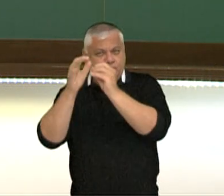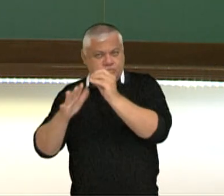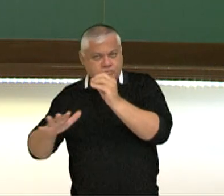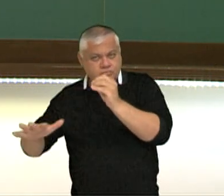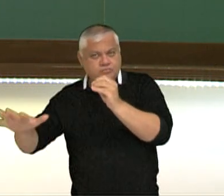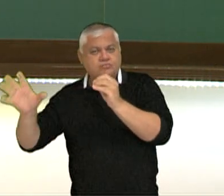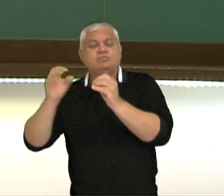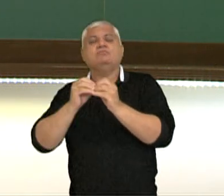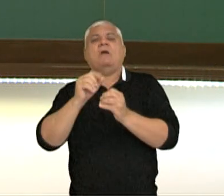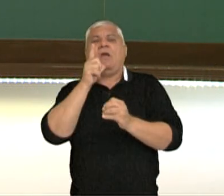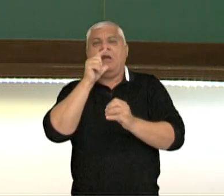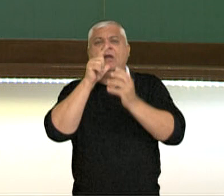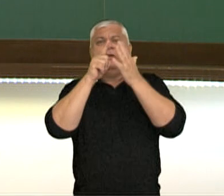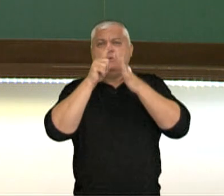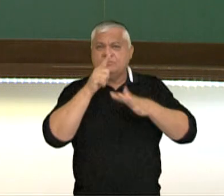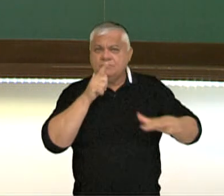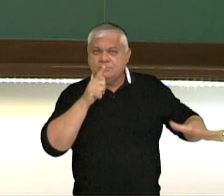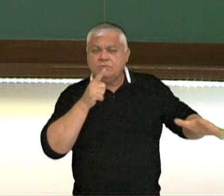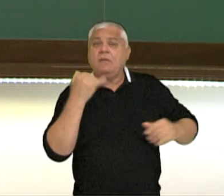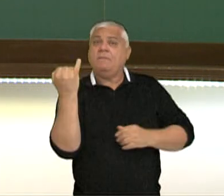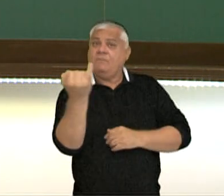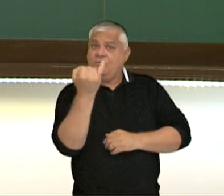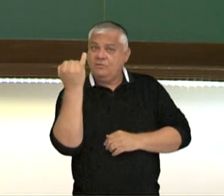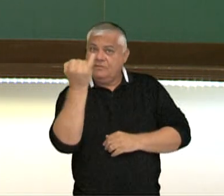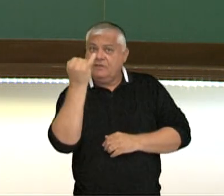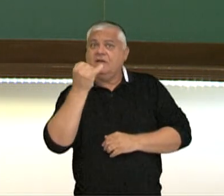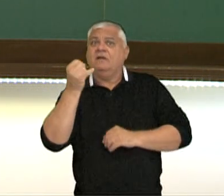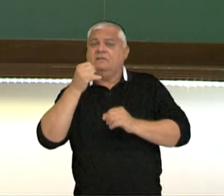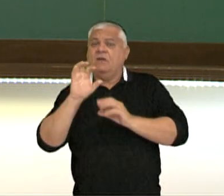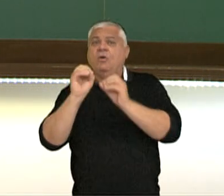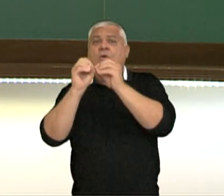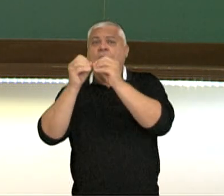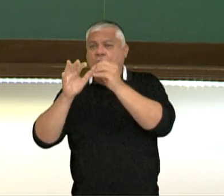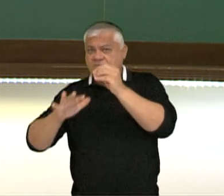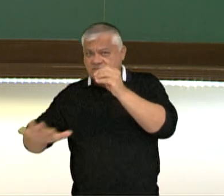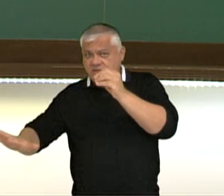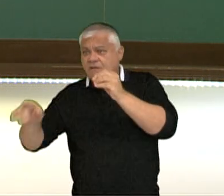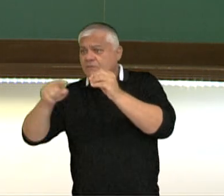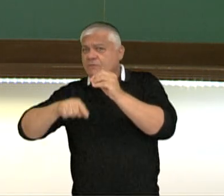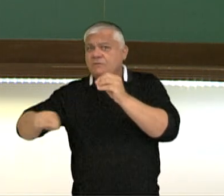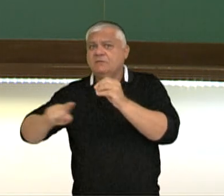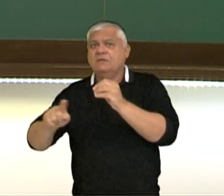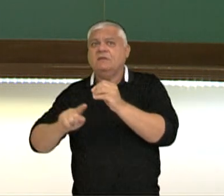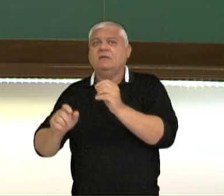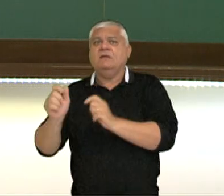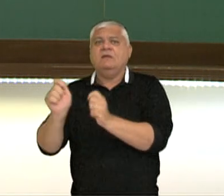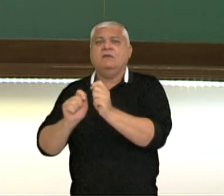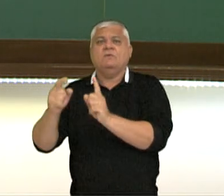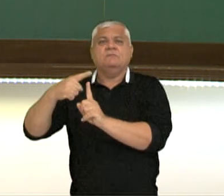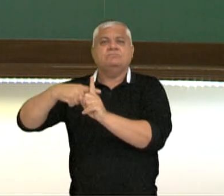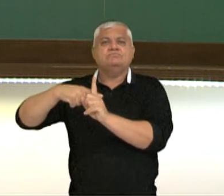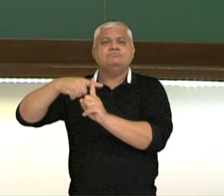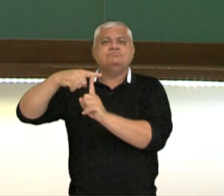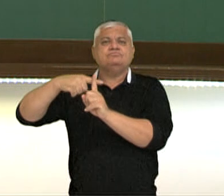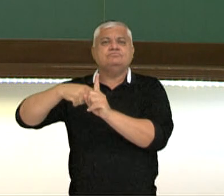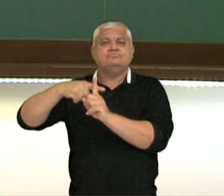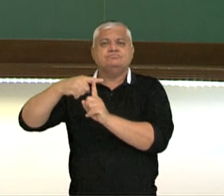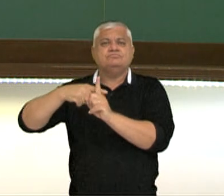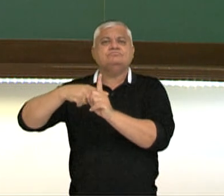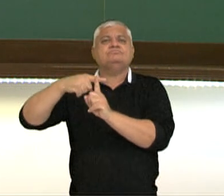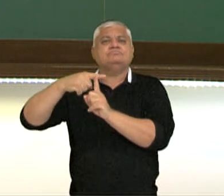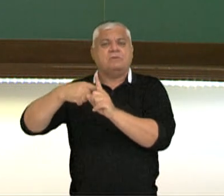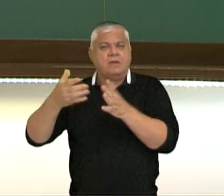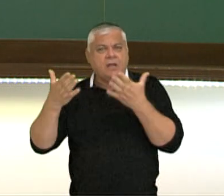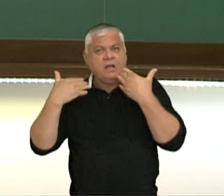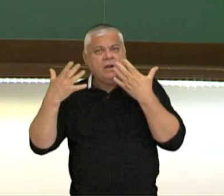vida no planeta, né? Os oceanos e mares, eles regulam, por exemplo, a temperatura do planeta. Eles regulam também,